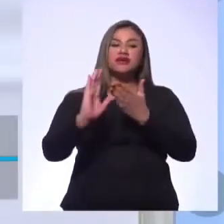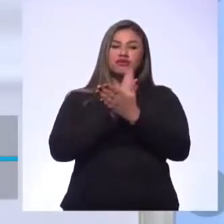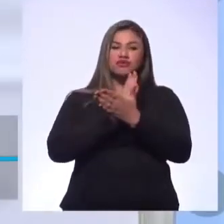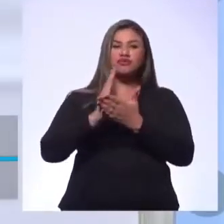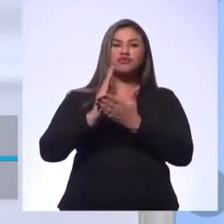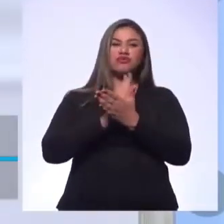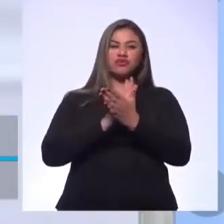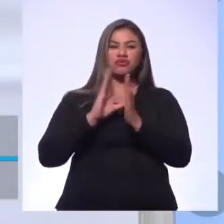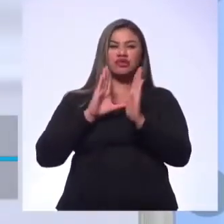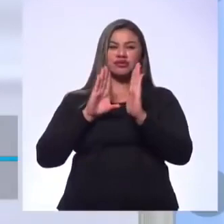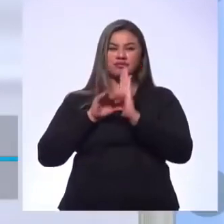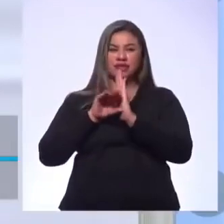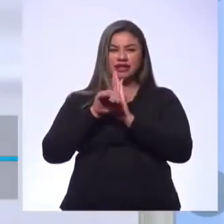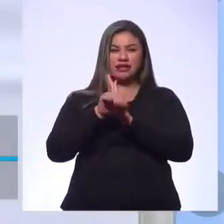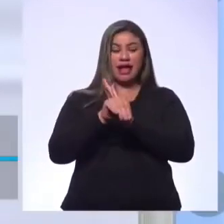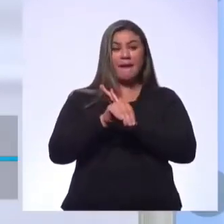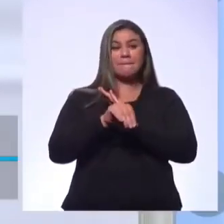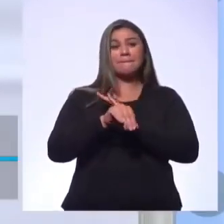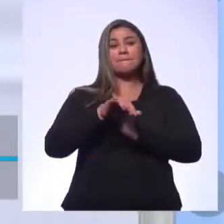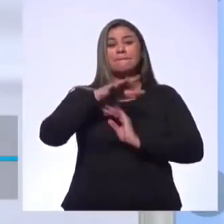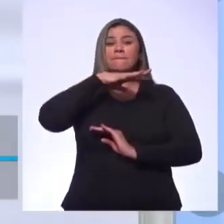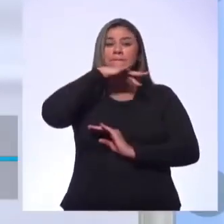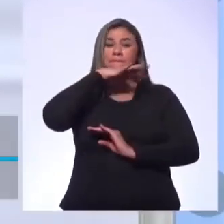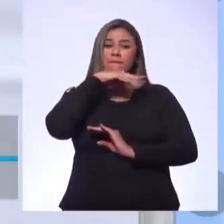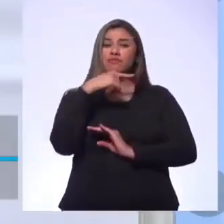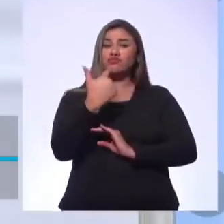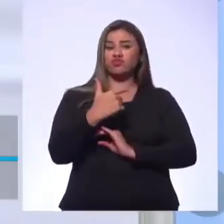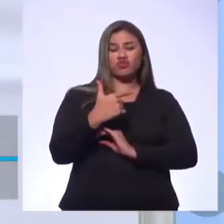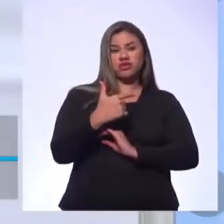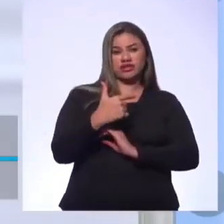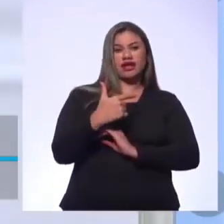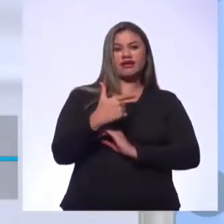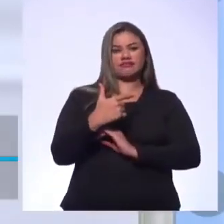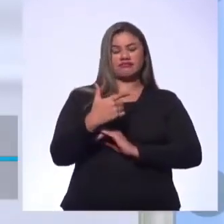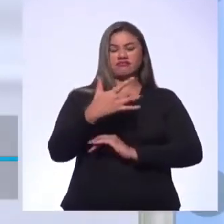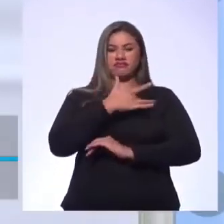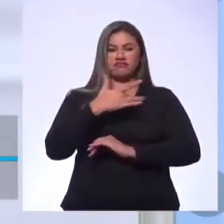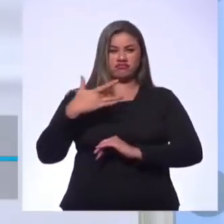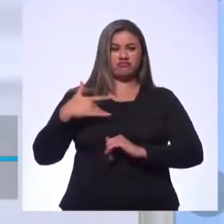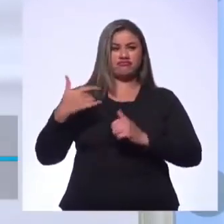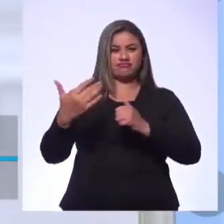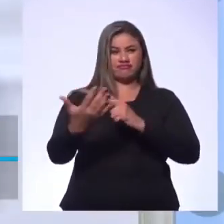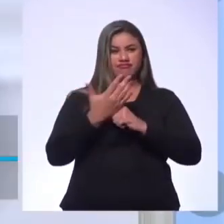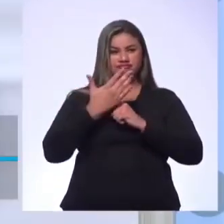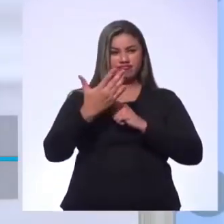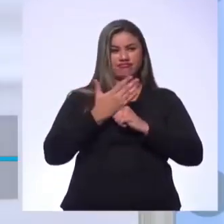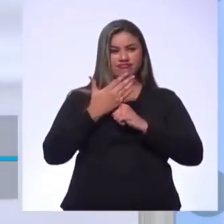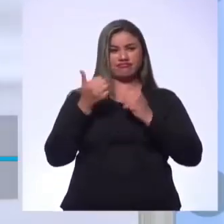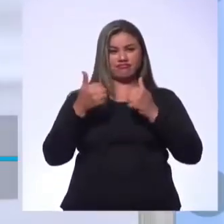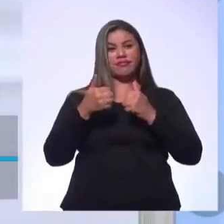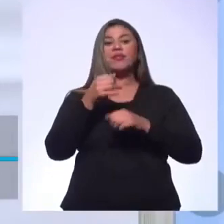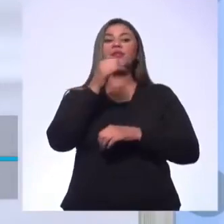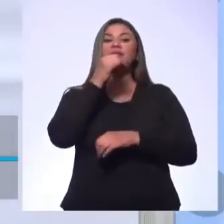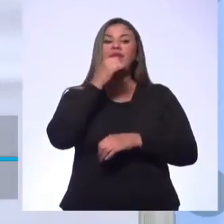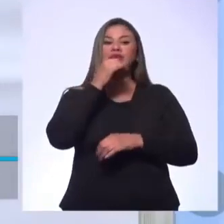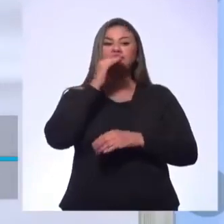das bactérias não fazem mal nenhum pra gente ou fazem até bem. Tudo bem? Eu sempre gosto de falar do iogurte,